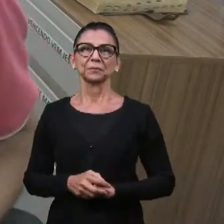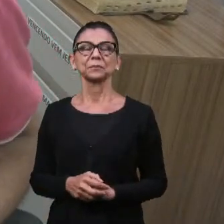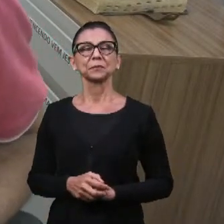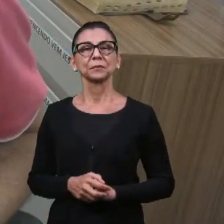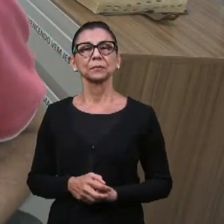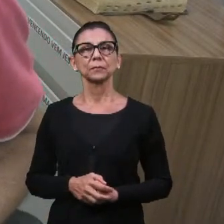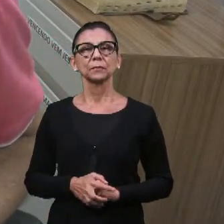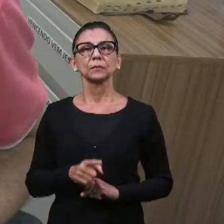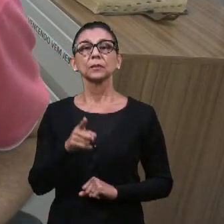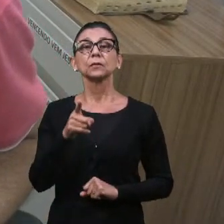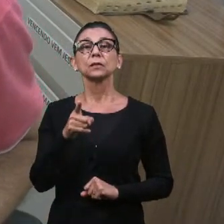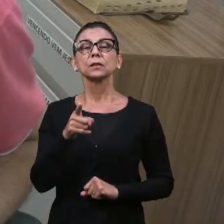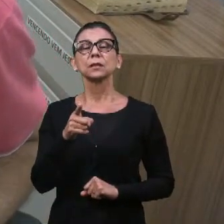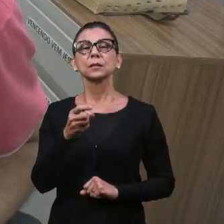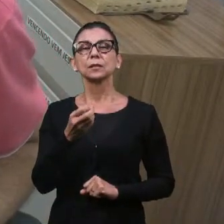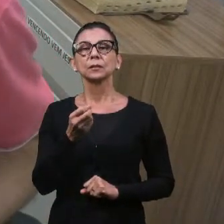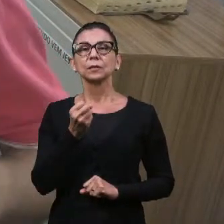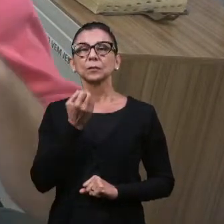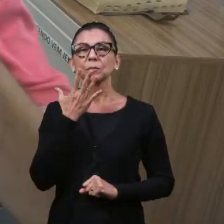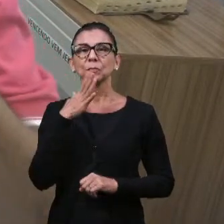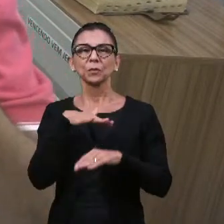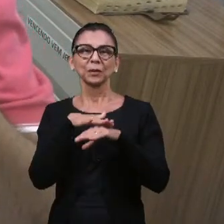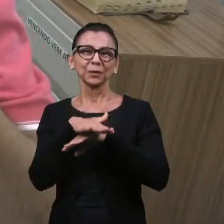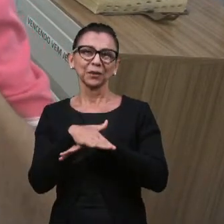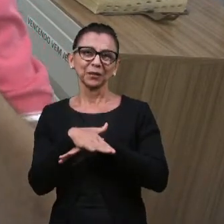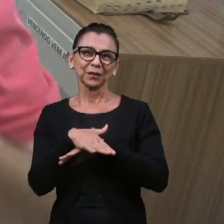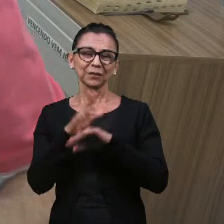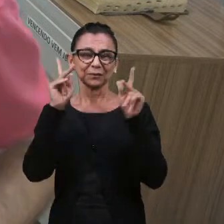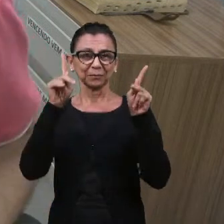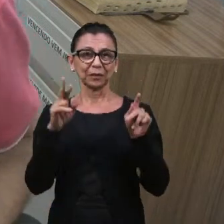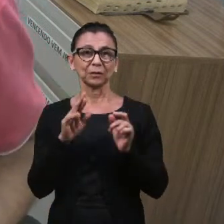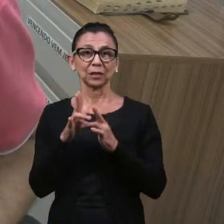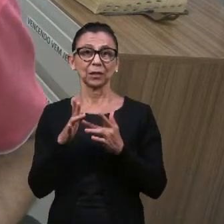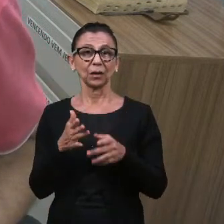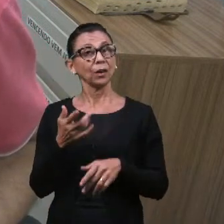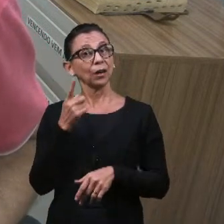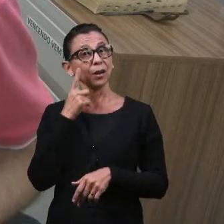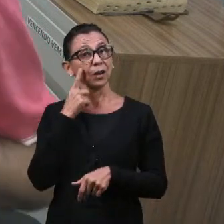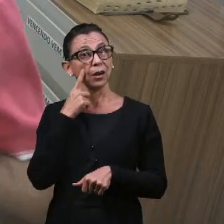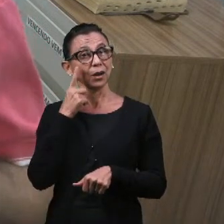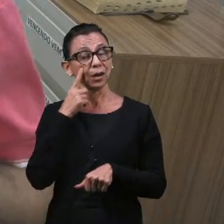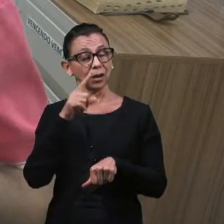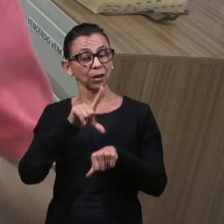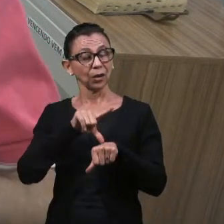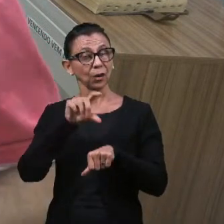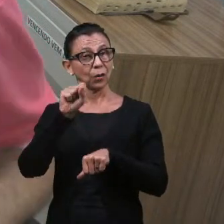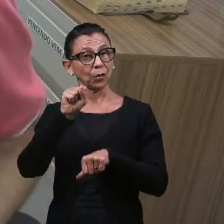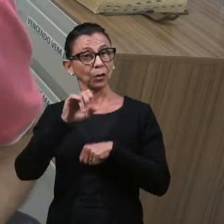vocês de casa, então, boa noite, a paz do Senhor e, mais uma vez, 8 horas temos um encontro marcado